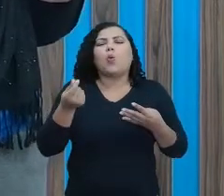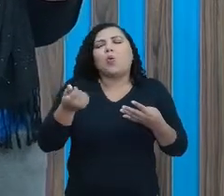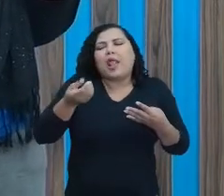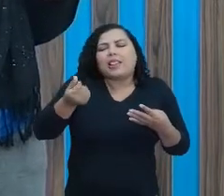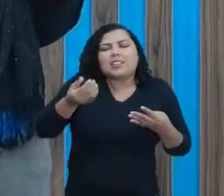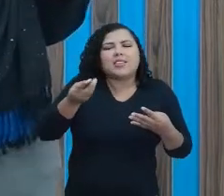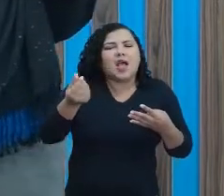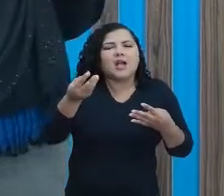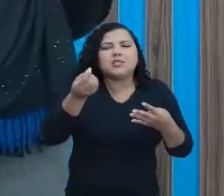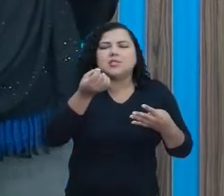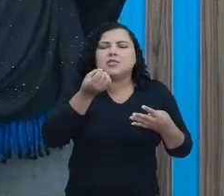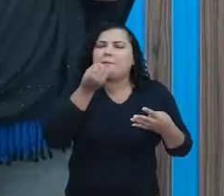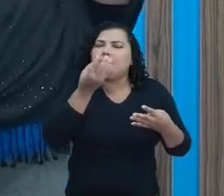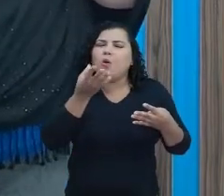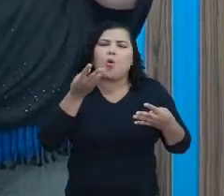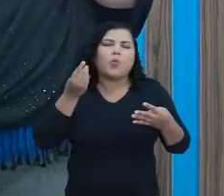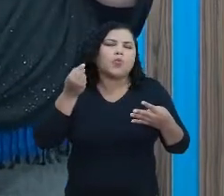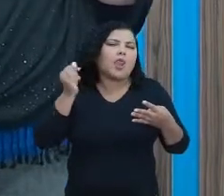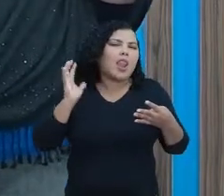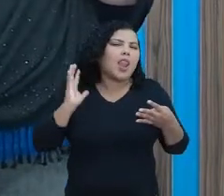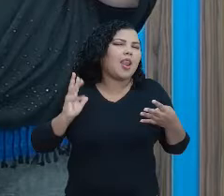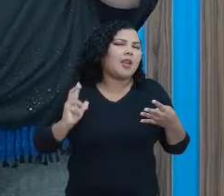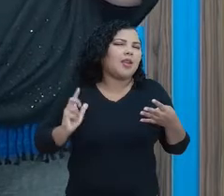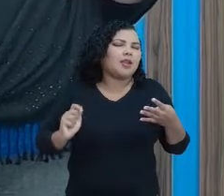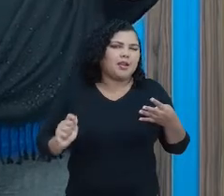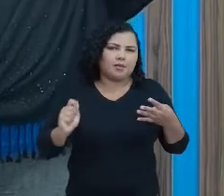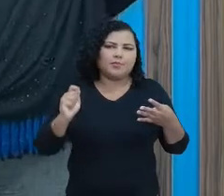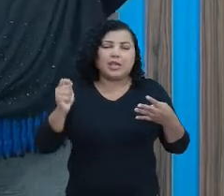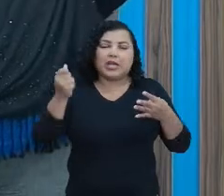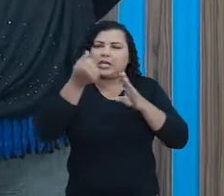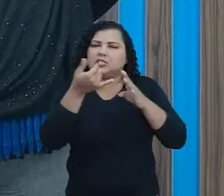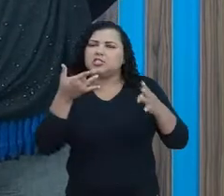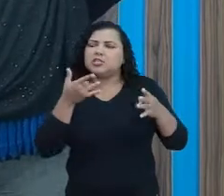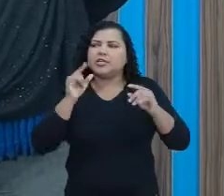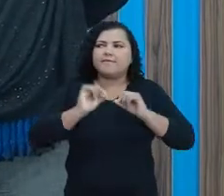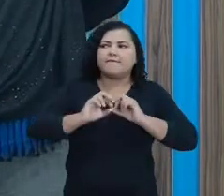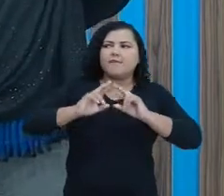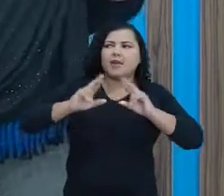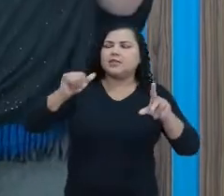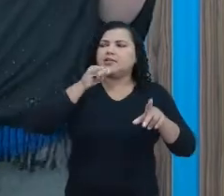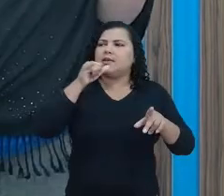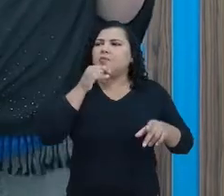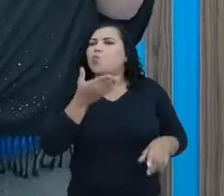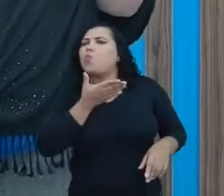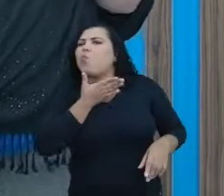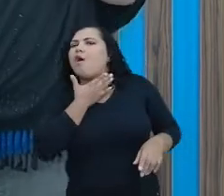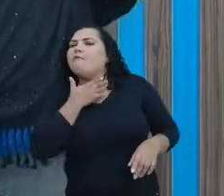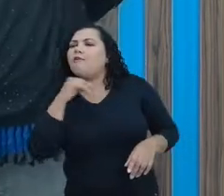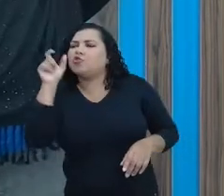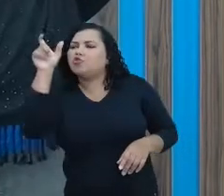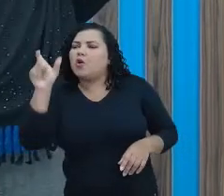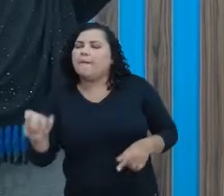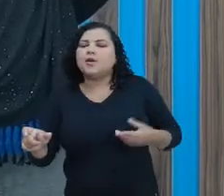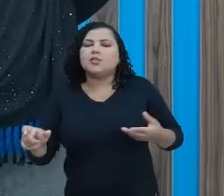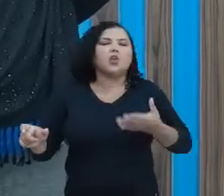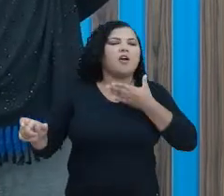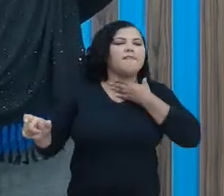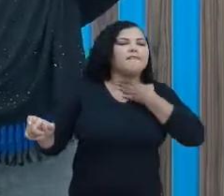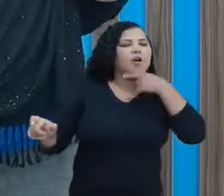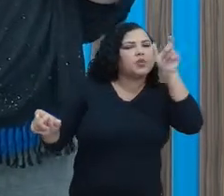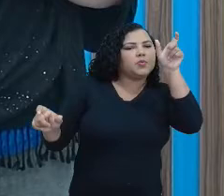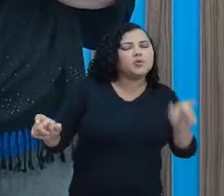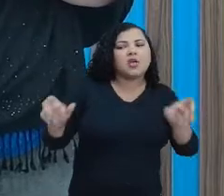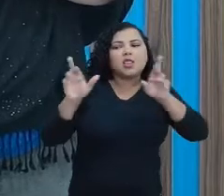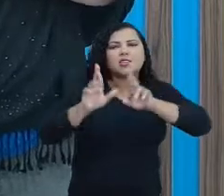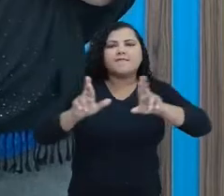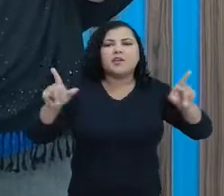qualidade do som, é a característica que define, tá? O que diferencia uma voz de outra voz, o que diferencia a voz de